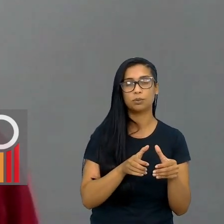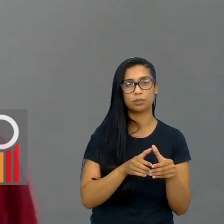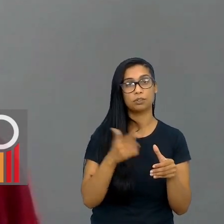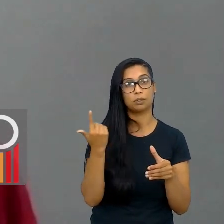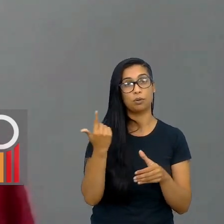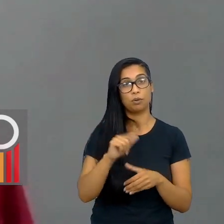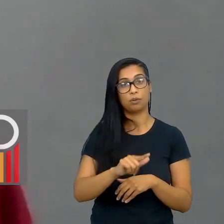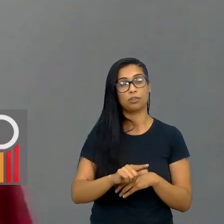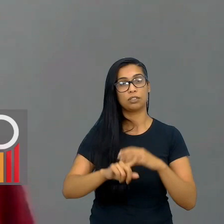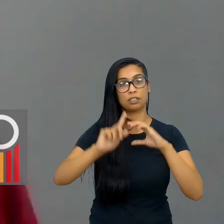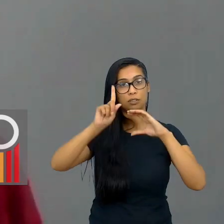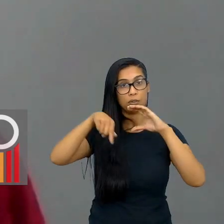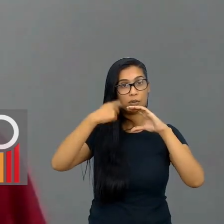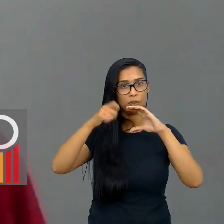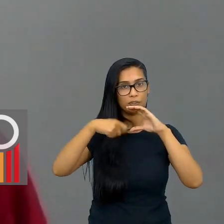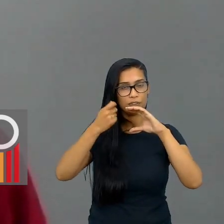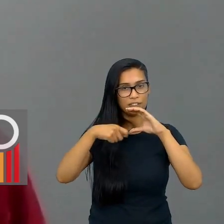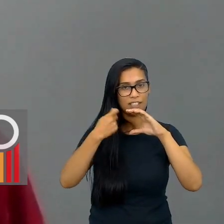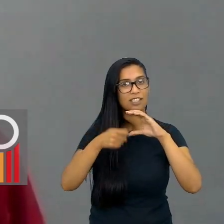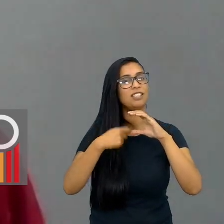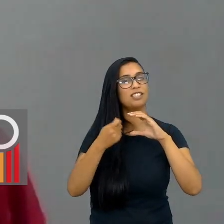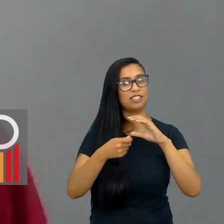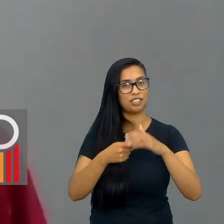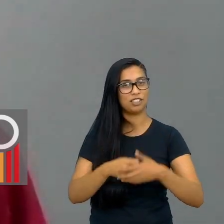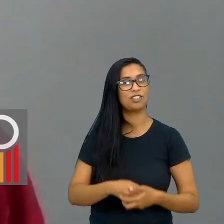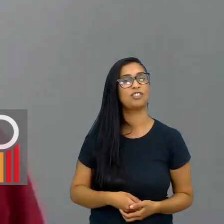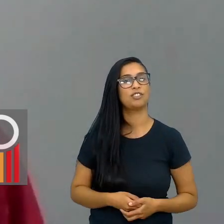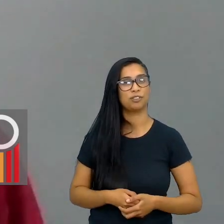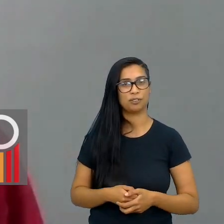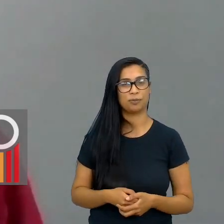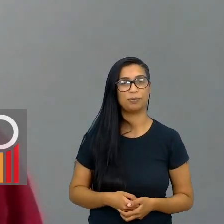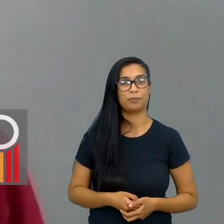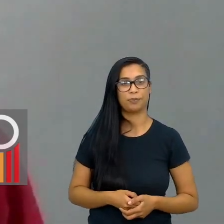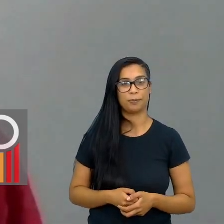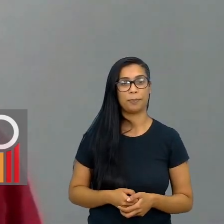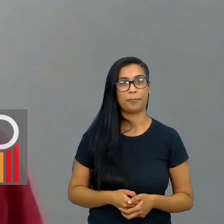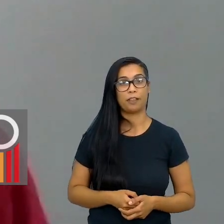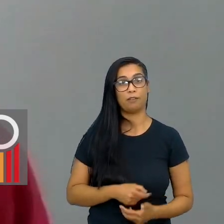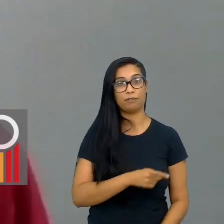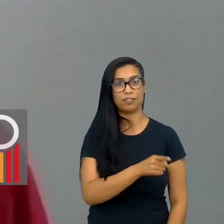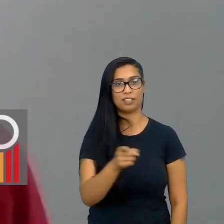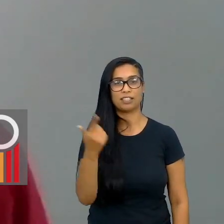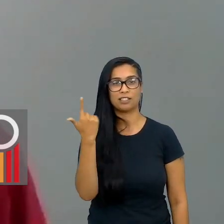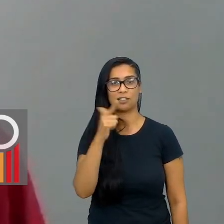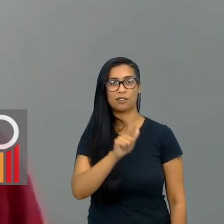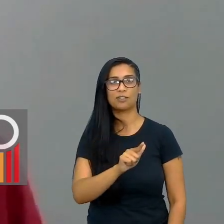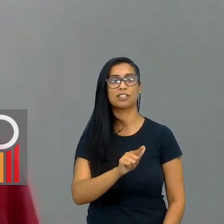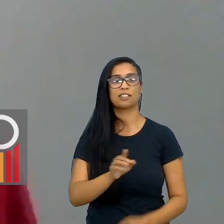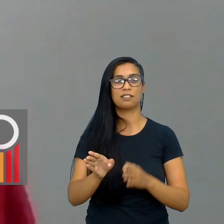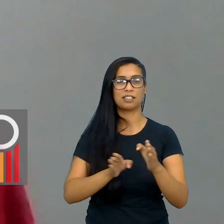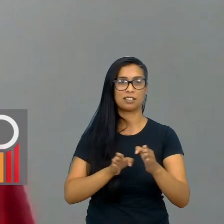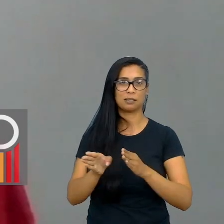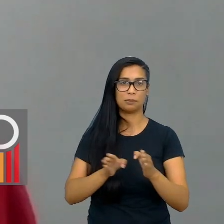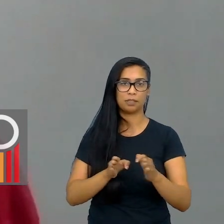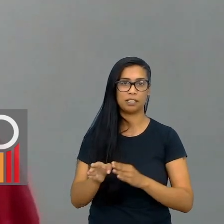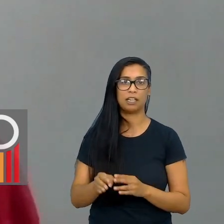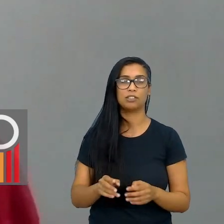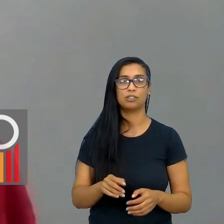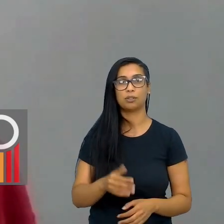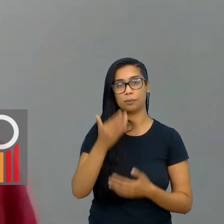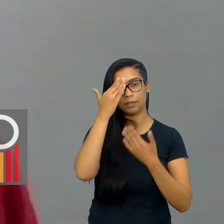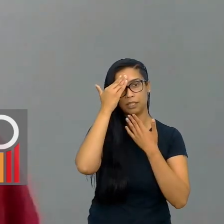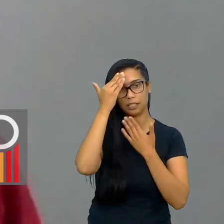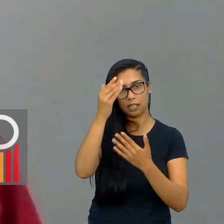se constitua, né, que possa ser aí direcionado a vocês, professores, e também a vocês, professores,